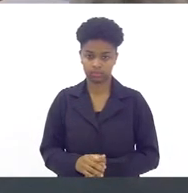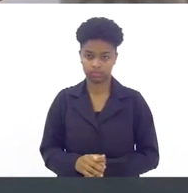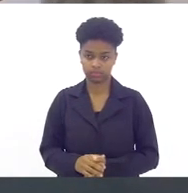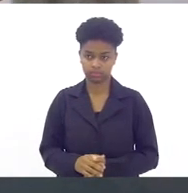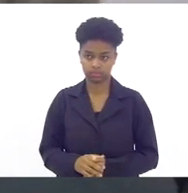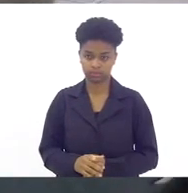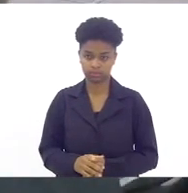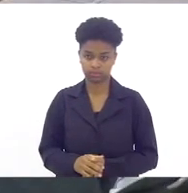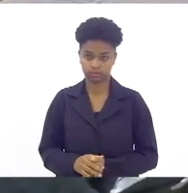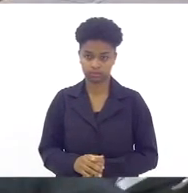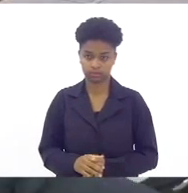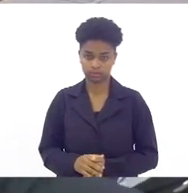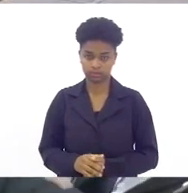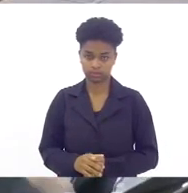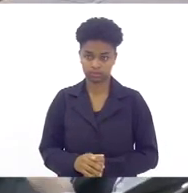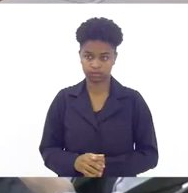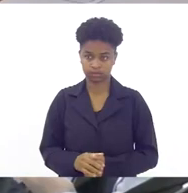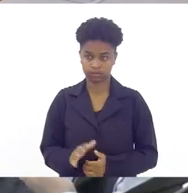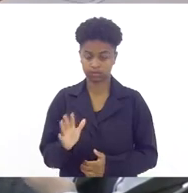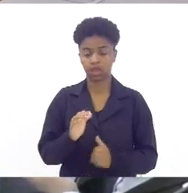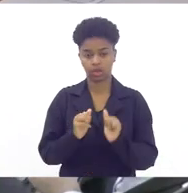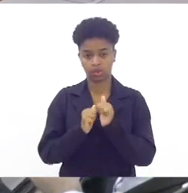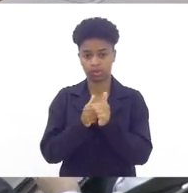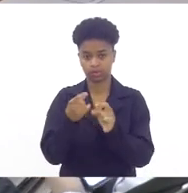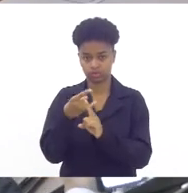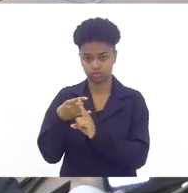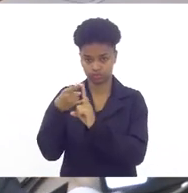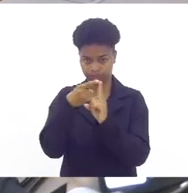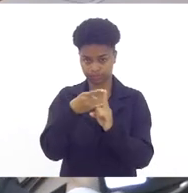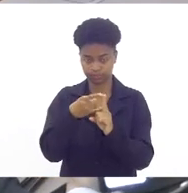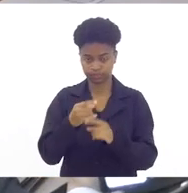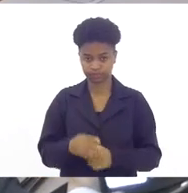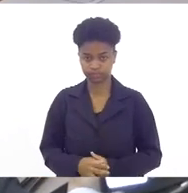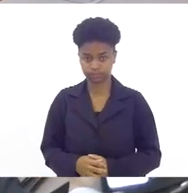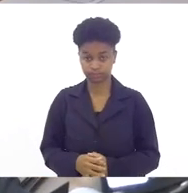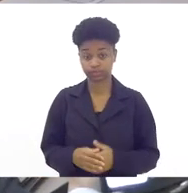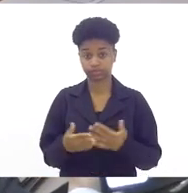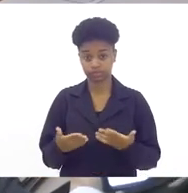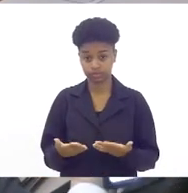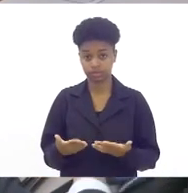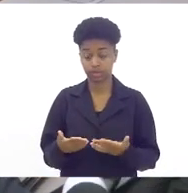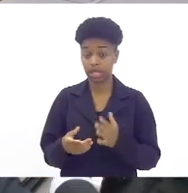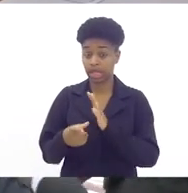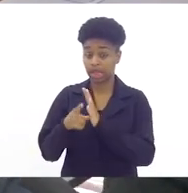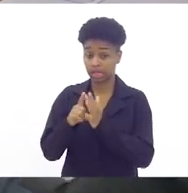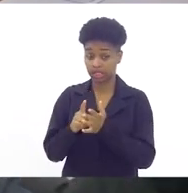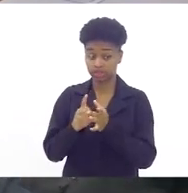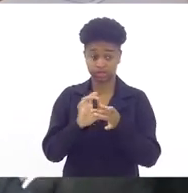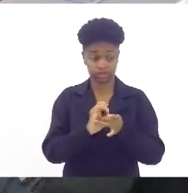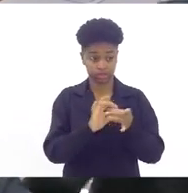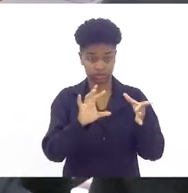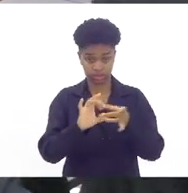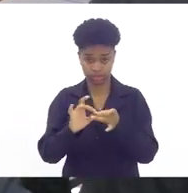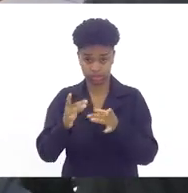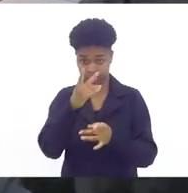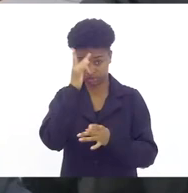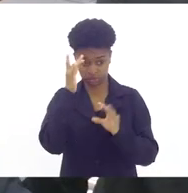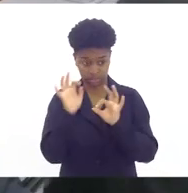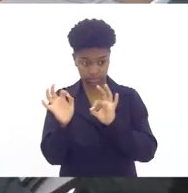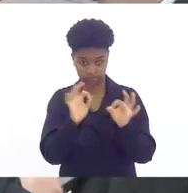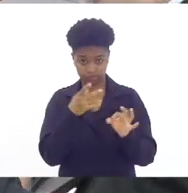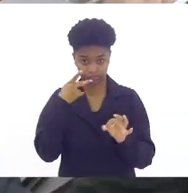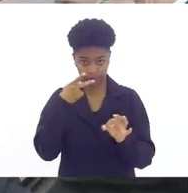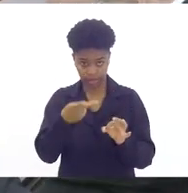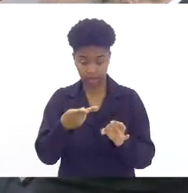União Brasileira a que tá acompanhando pelo zoom né então coloca a palavra antes de passar para plateia e vocês